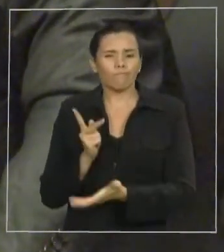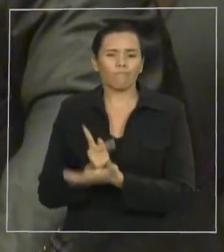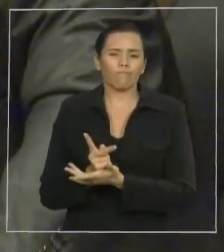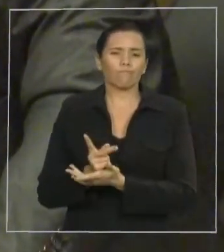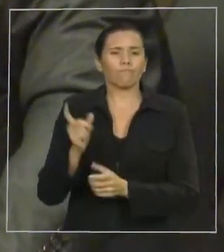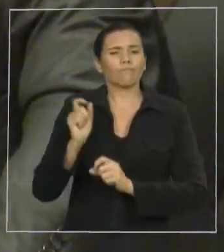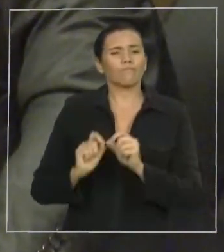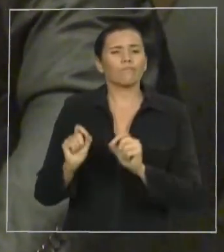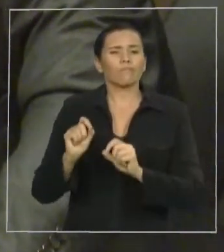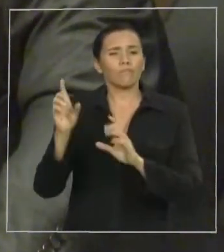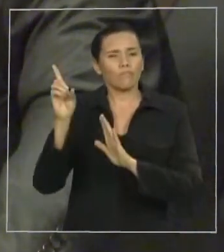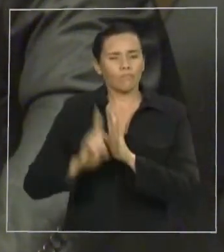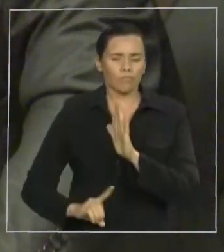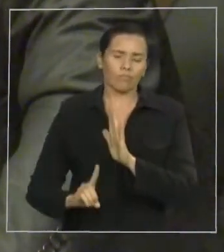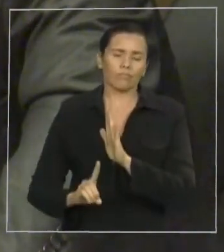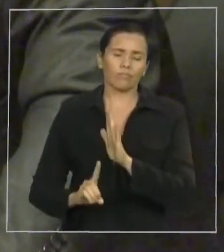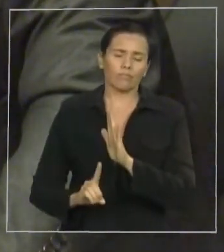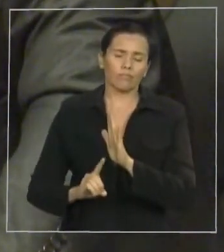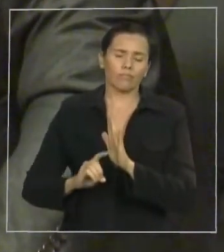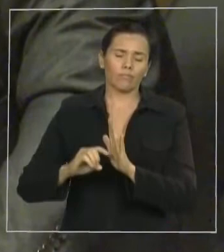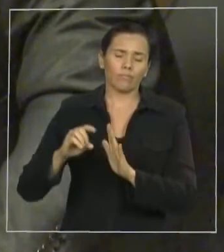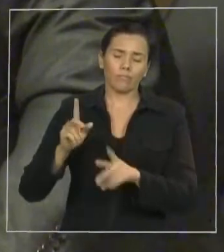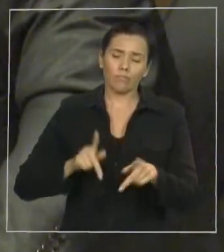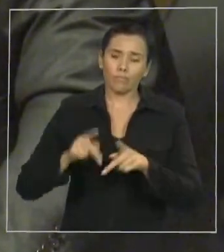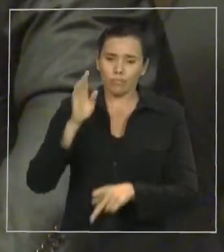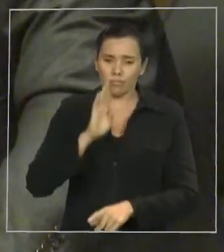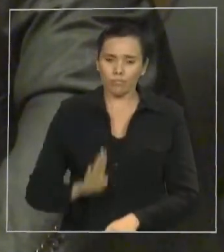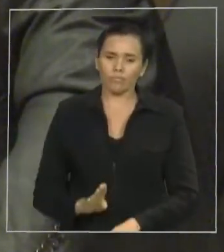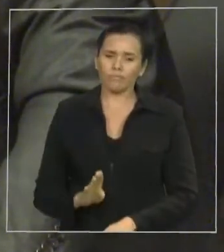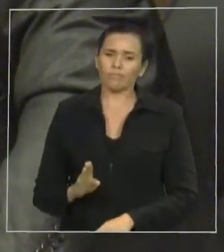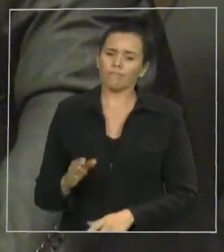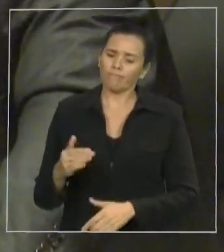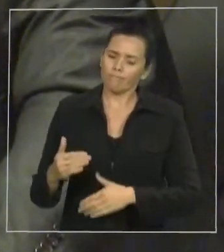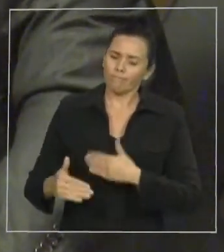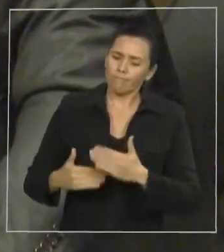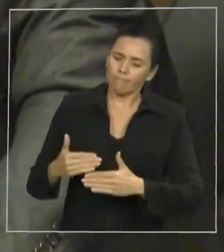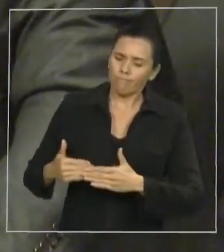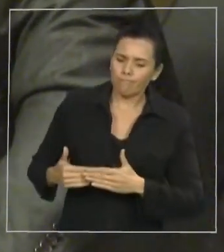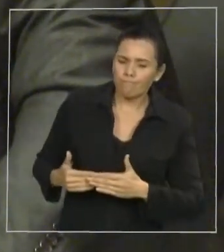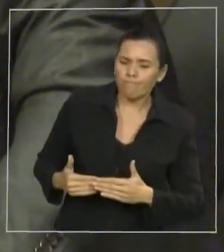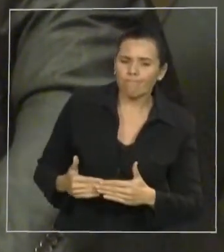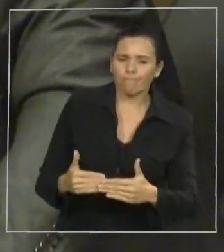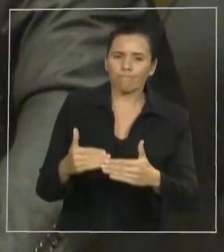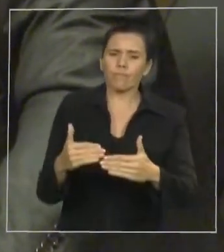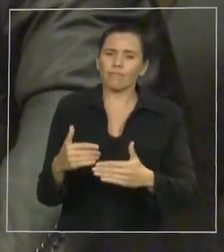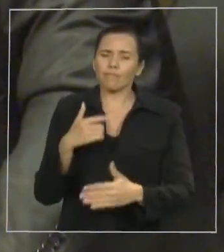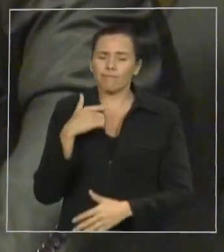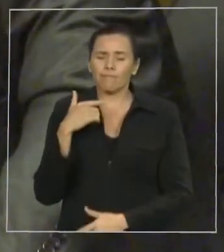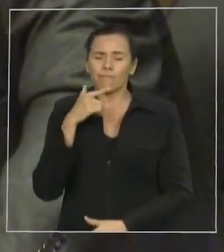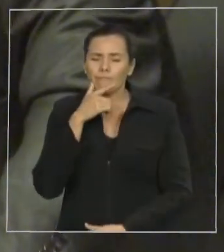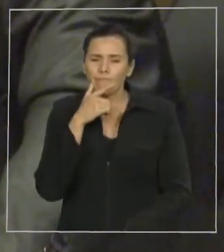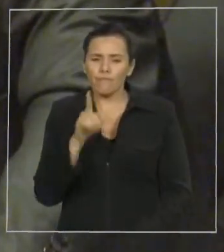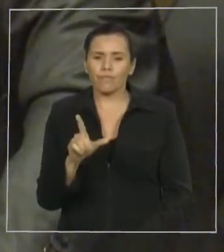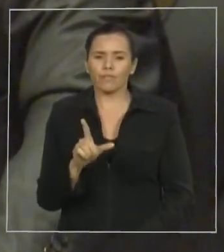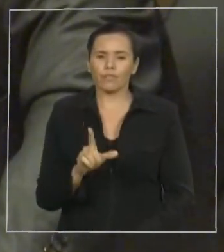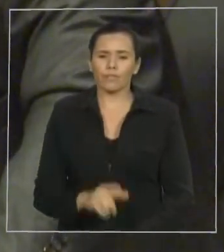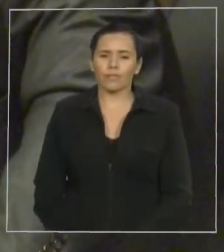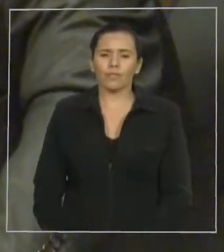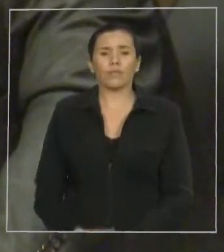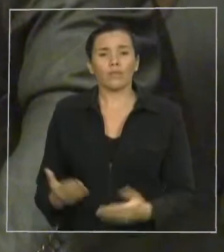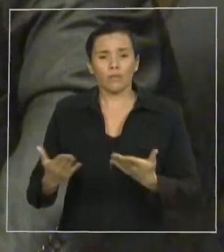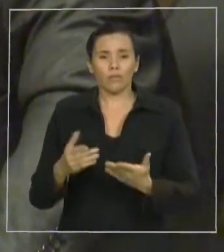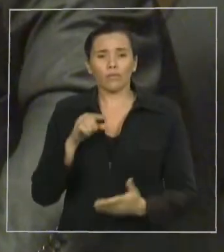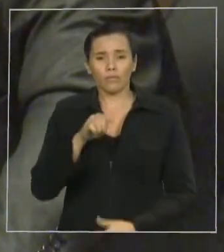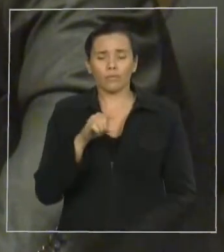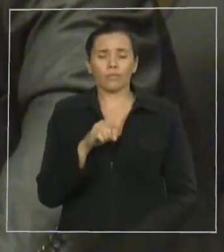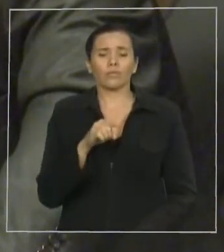ser um partido que avance. E, com certeza, avança com a sua candidatura, sua pré-candidatura a deputado federal, porque é importante a